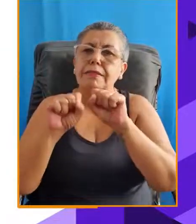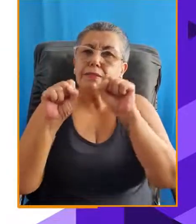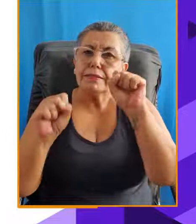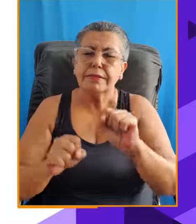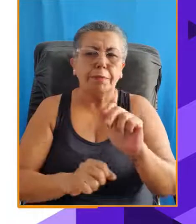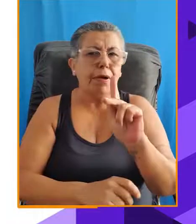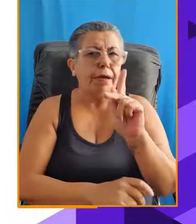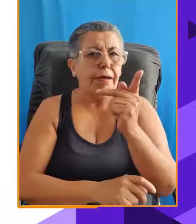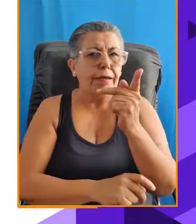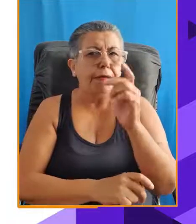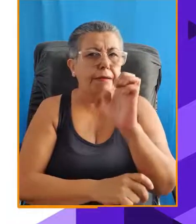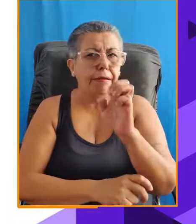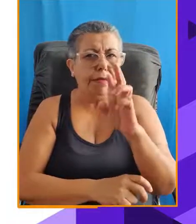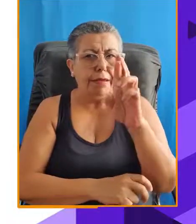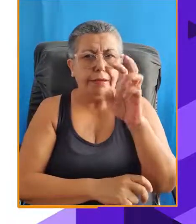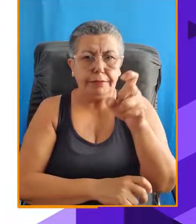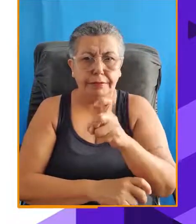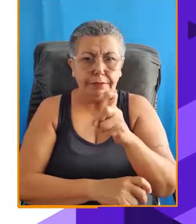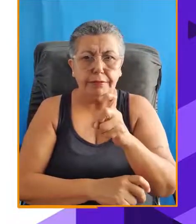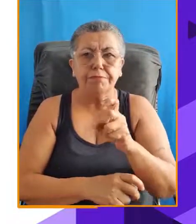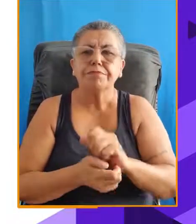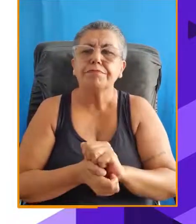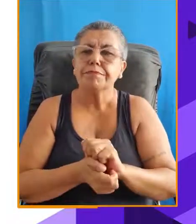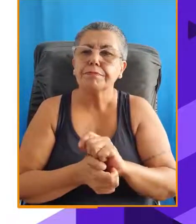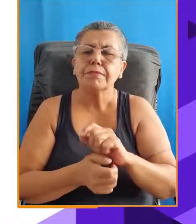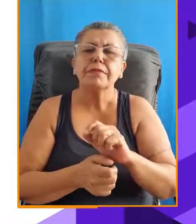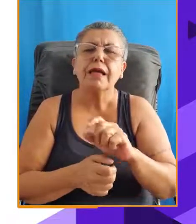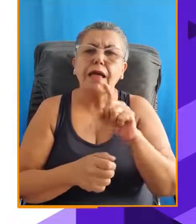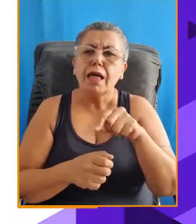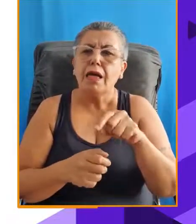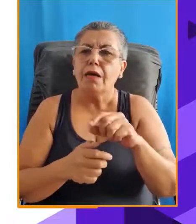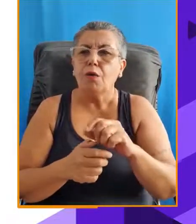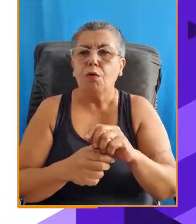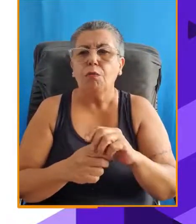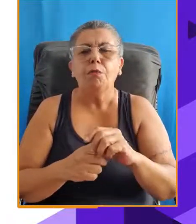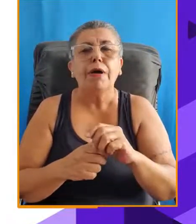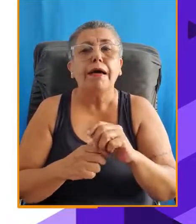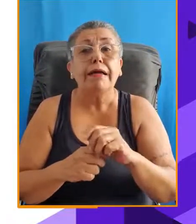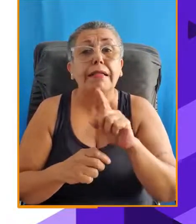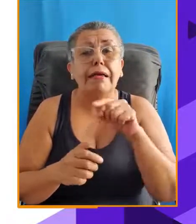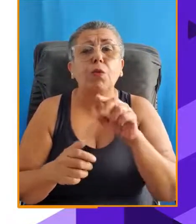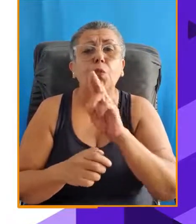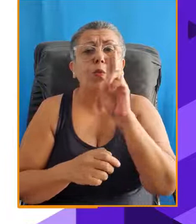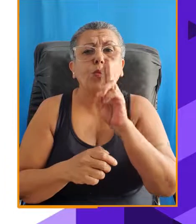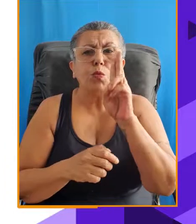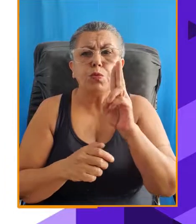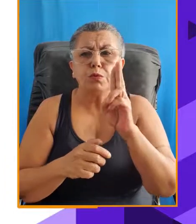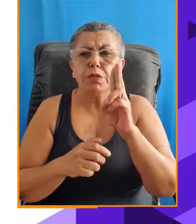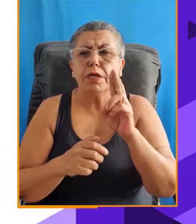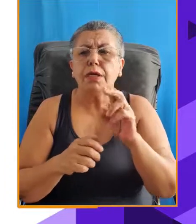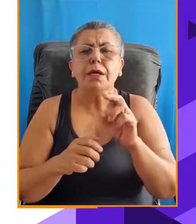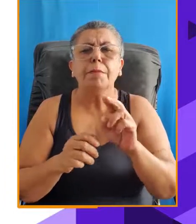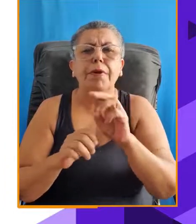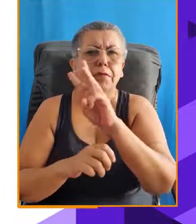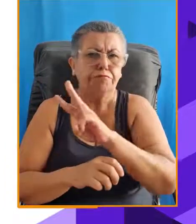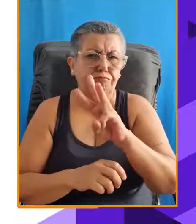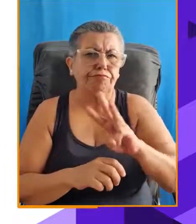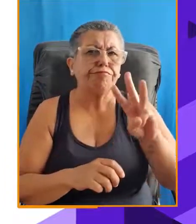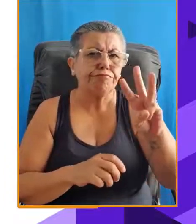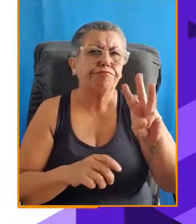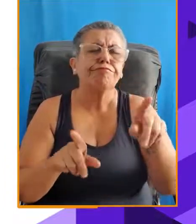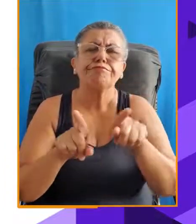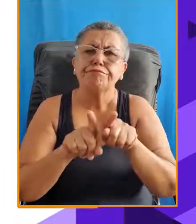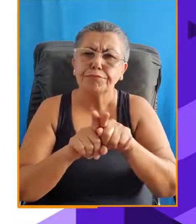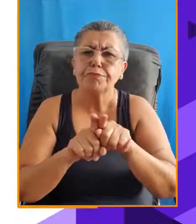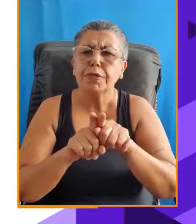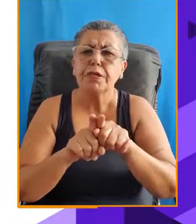Sistema X. O sistema X, ou hexadecimal, é utilizado para websites e muito adotado